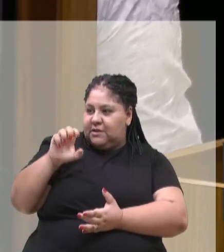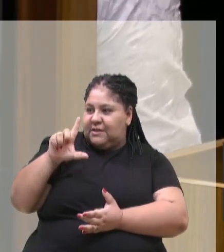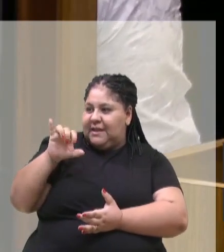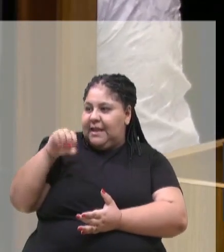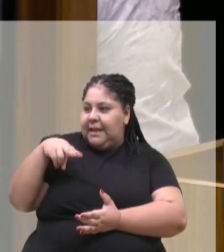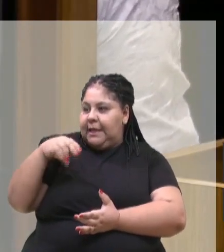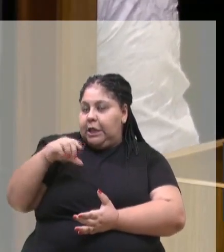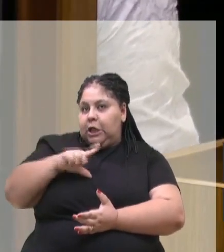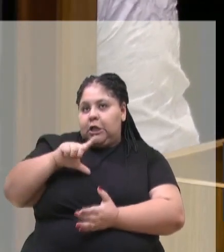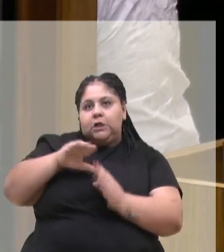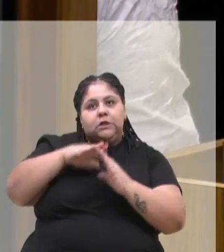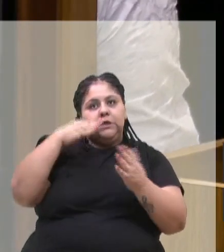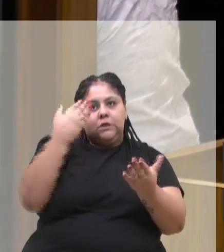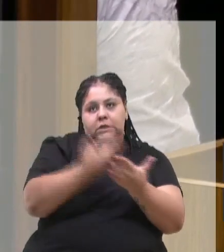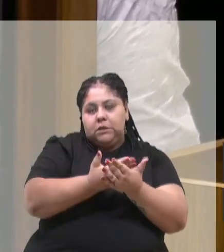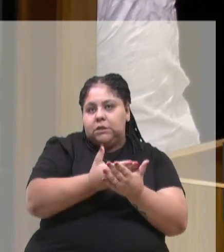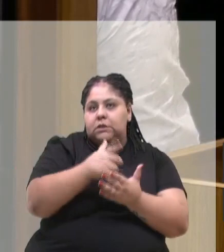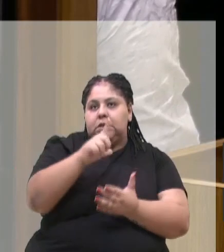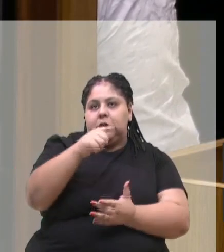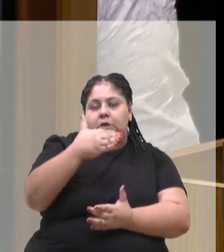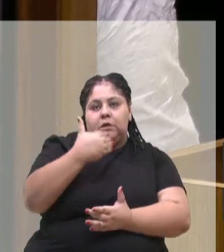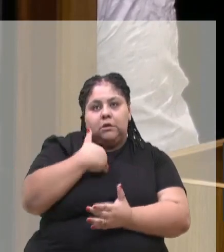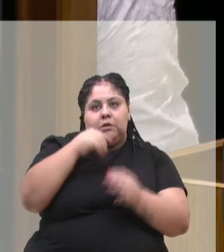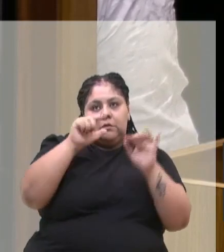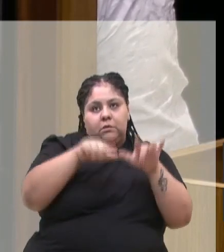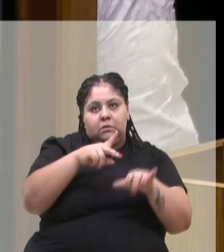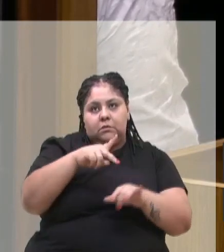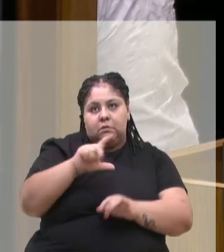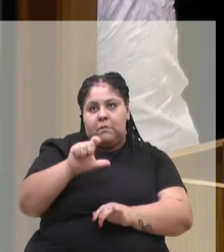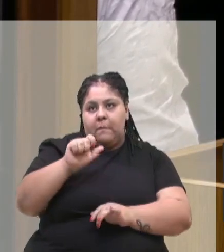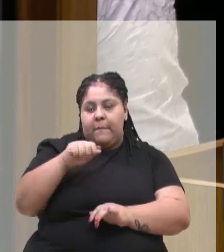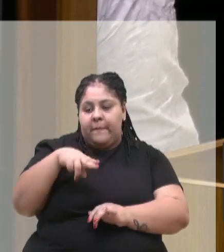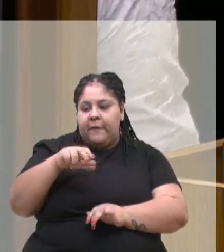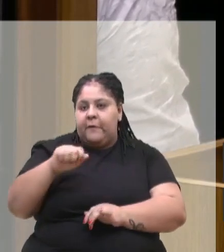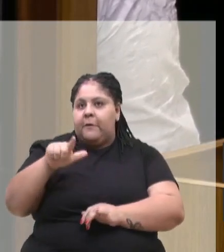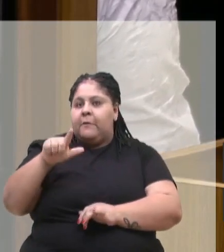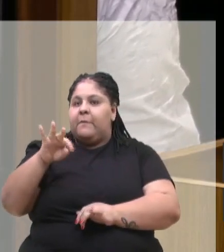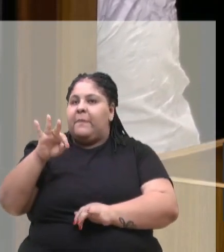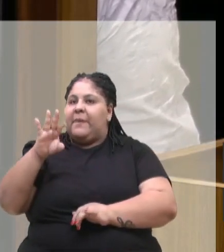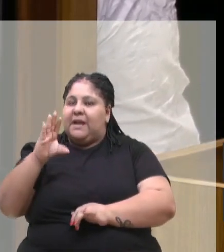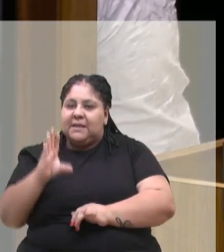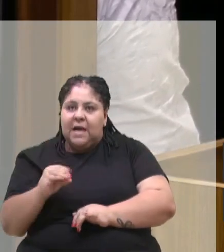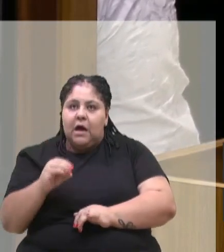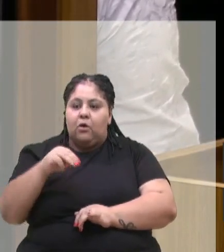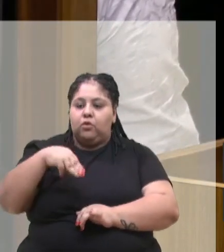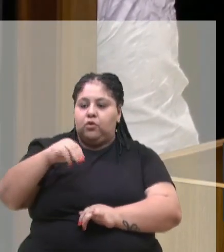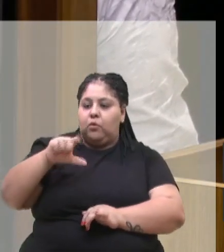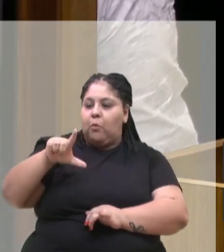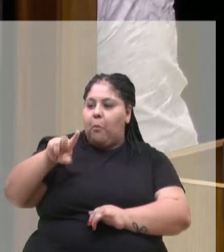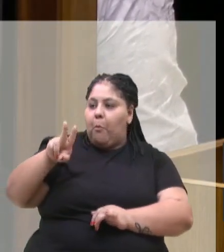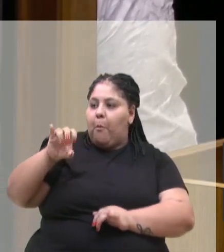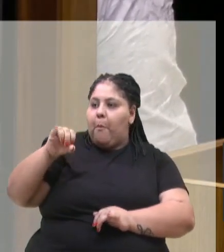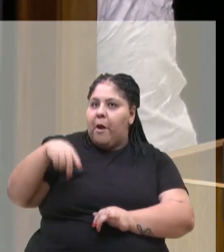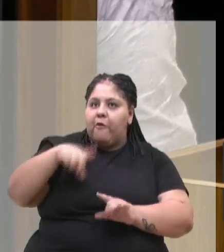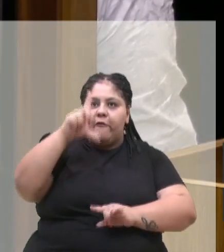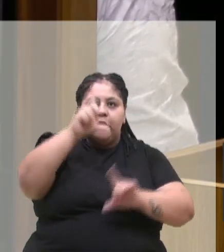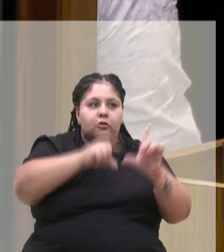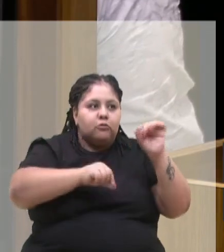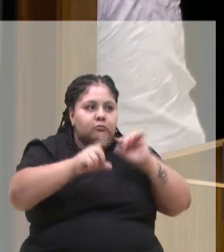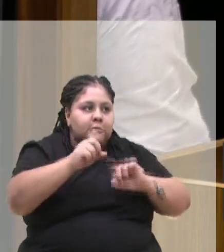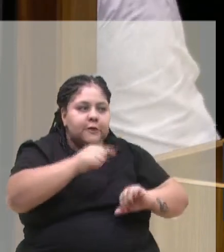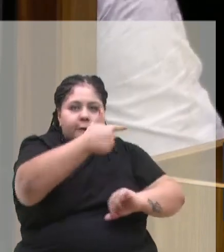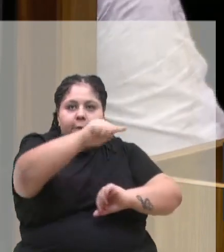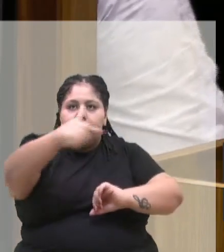Marchioro. Lá na minha região, no Planalto, nós temos o Melvin. No Cruzeiro, nós temos o Imigrante. Temos o Província de